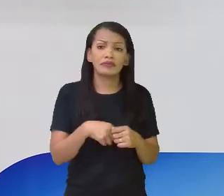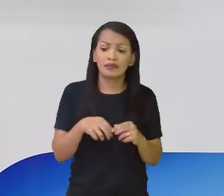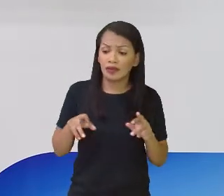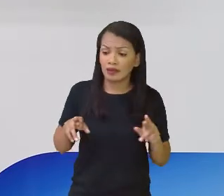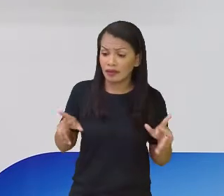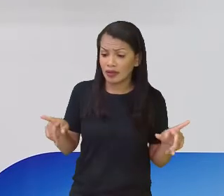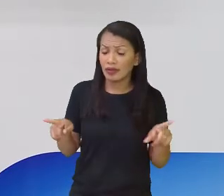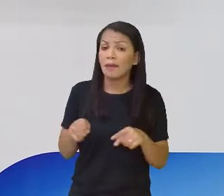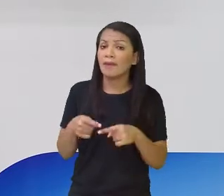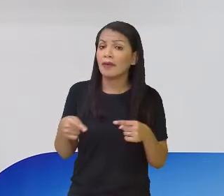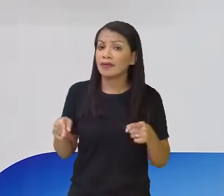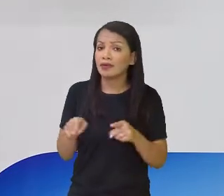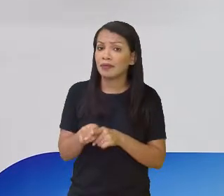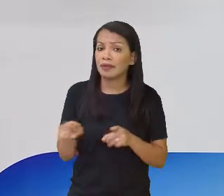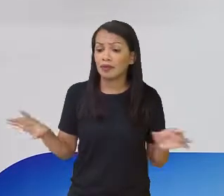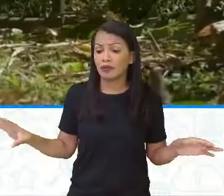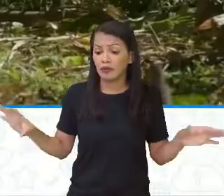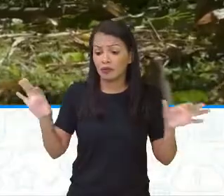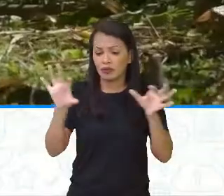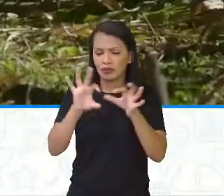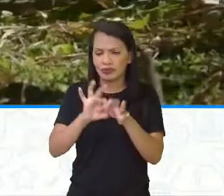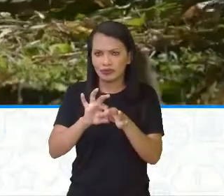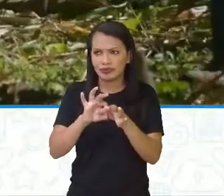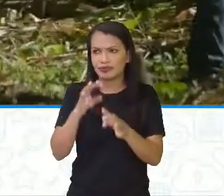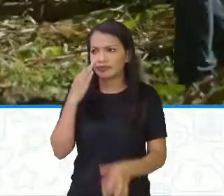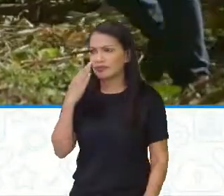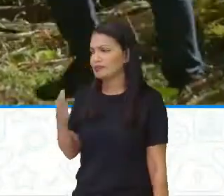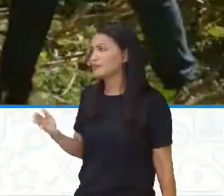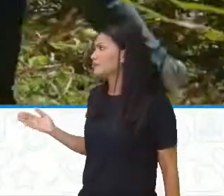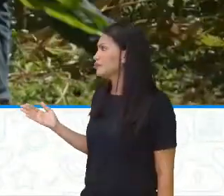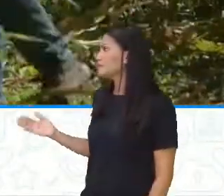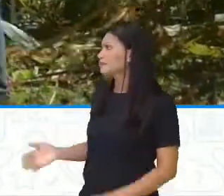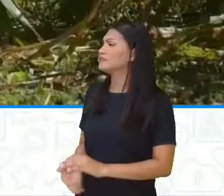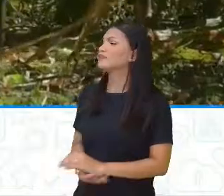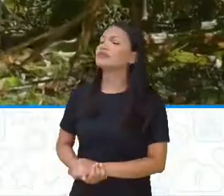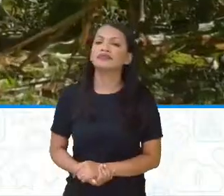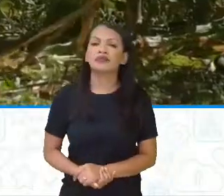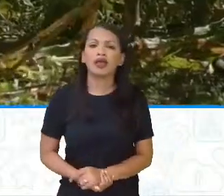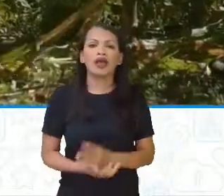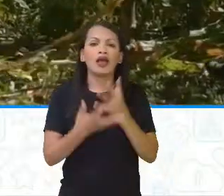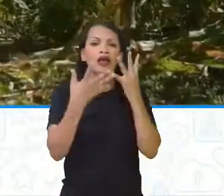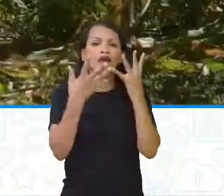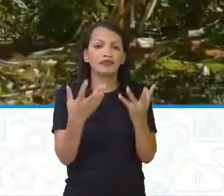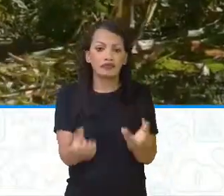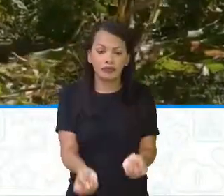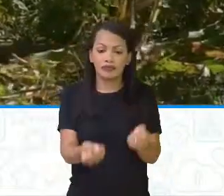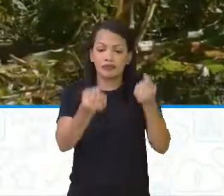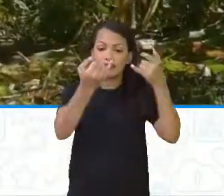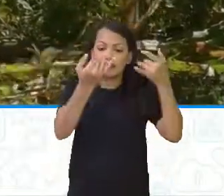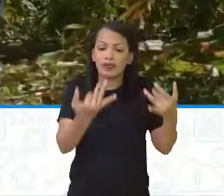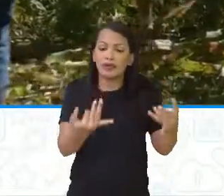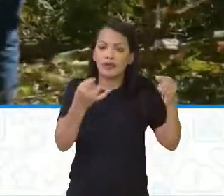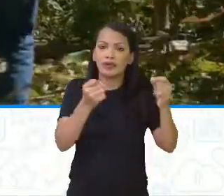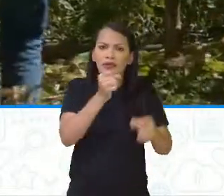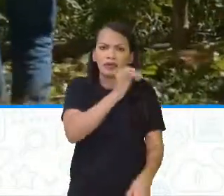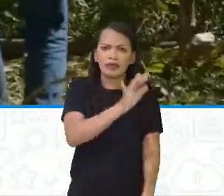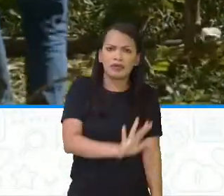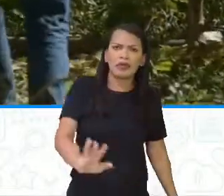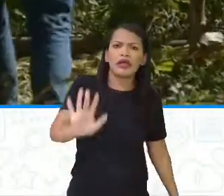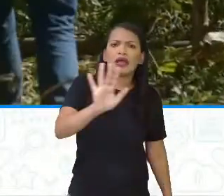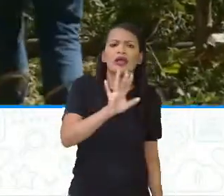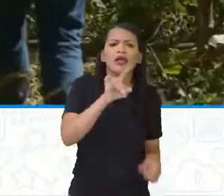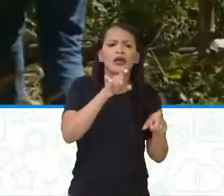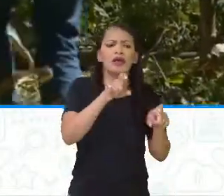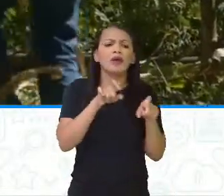espaços. Vamos seguindo. Paisagem rural. Nós vamos falar agora um pouco sobre esse campo, sobre essa paisagem rural. O que é que